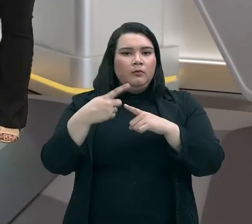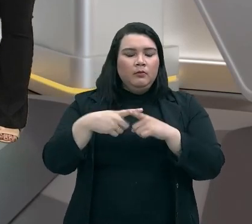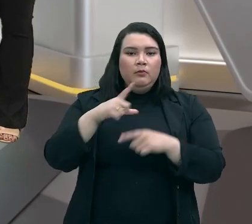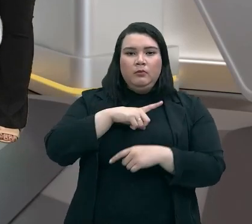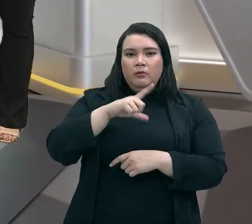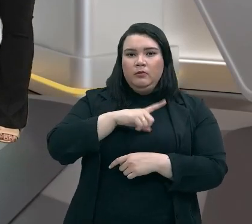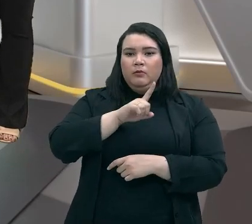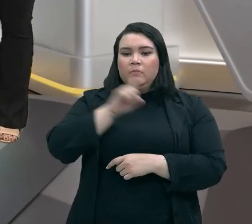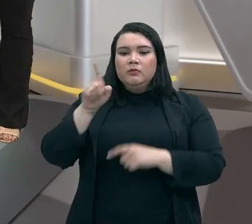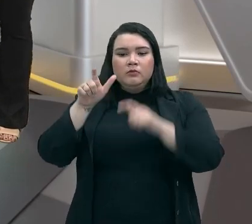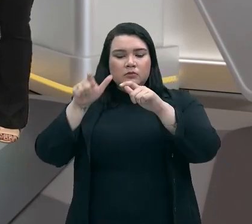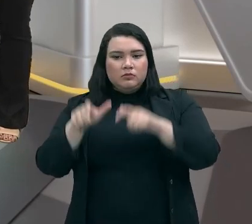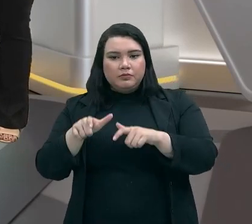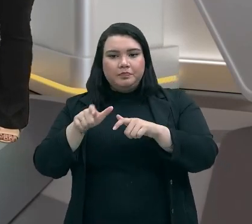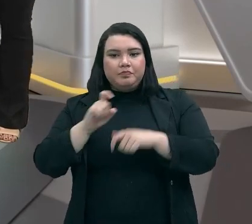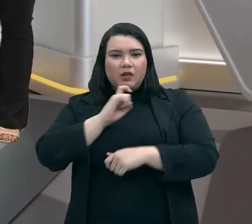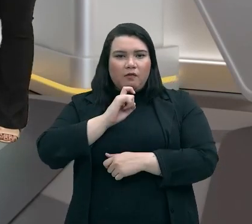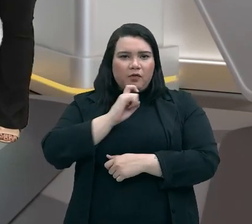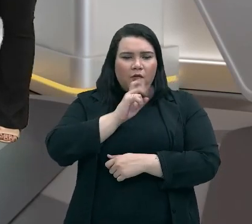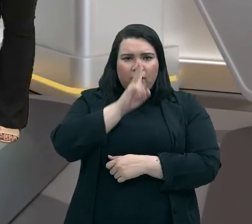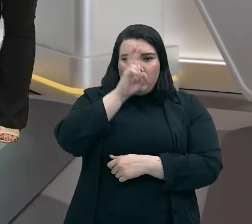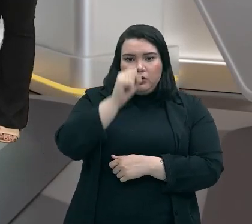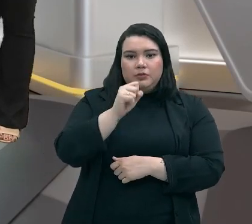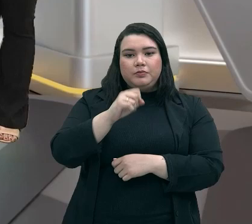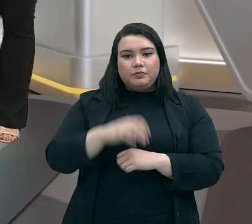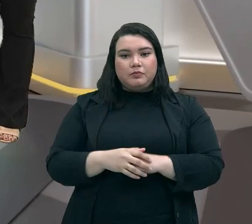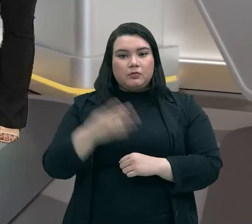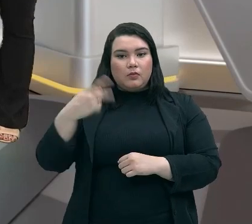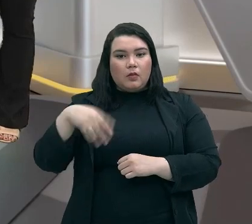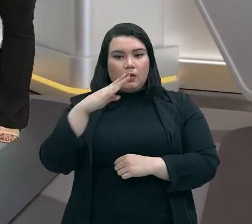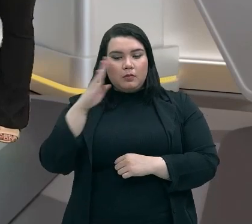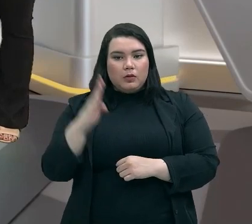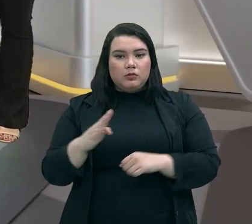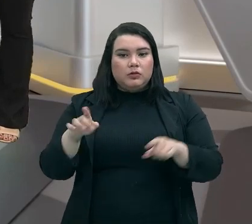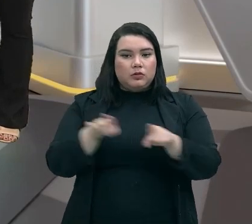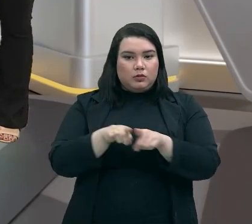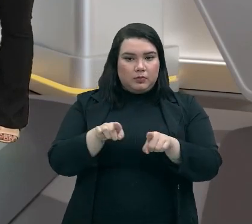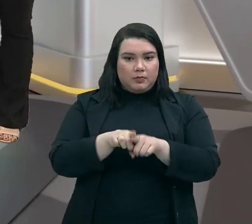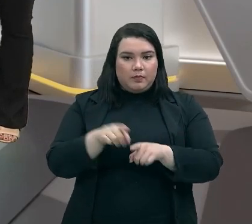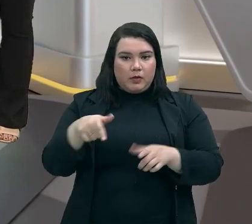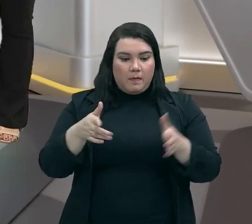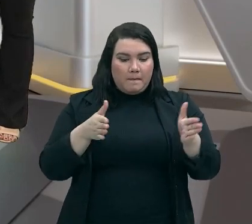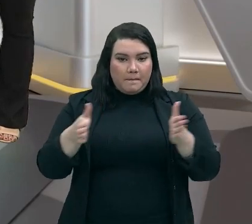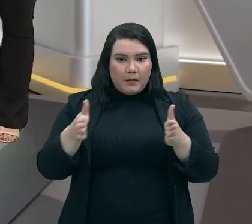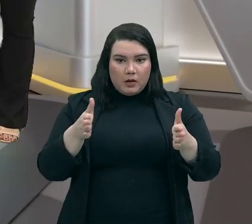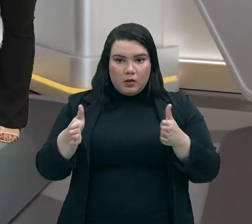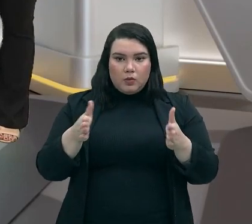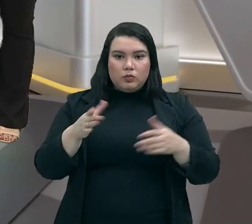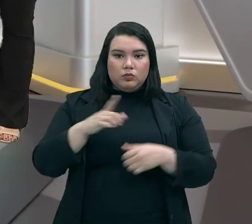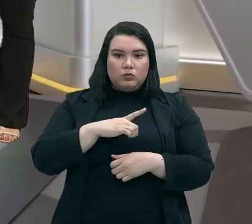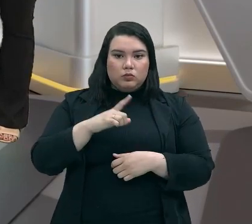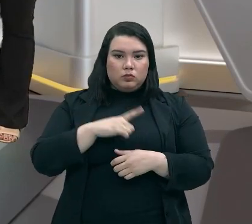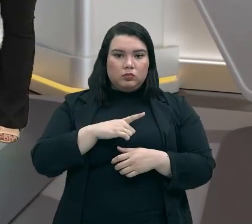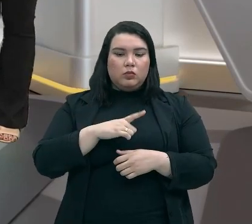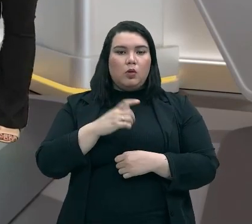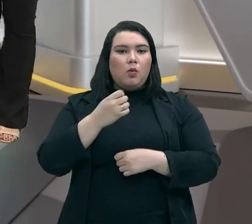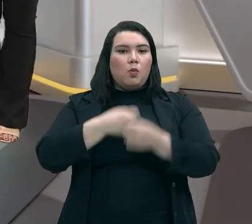extremo, né? Mas nem precisa ir longe. Aqui no Brasil também, né? Determinada essa época, né? Nós temos aí a época do